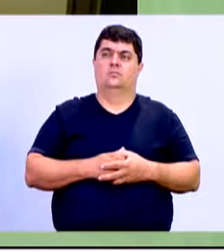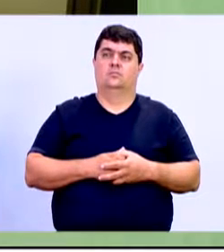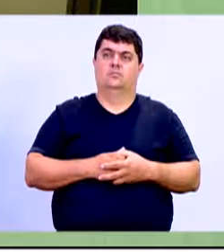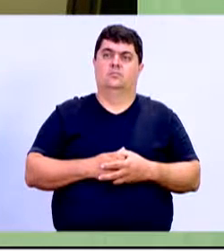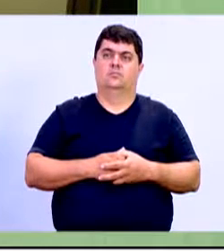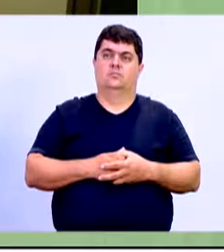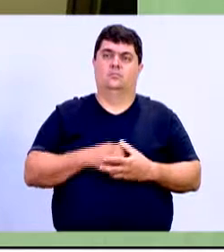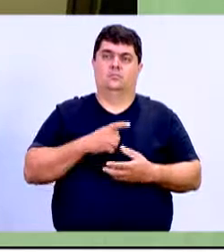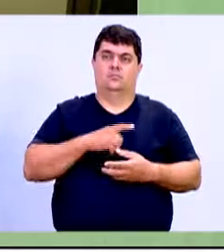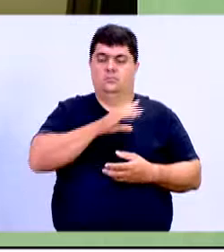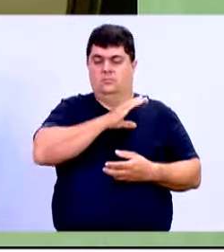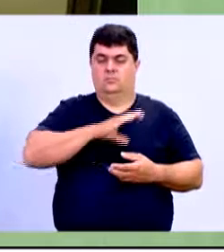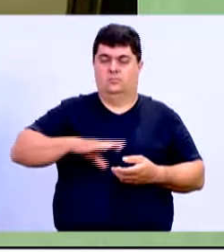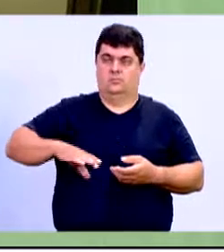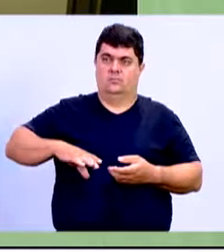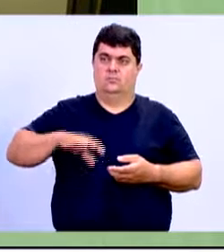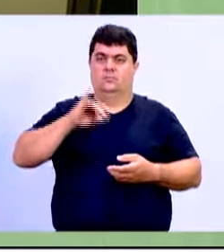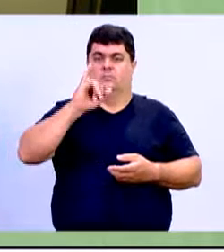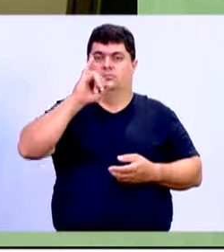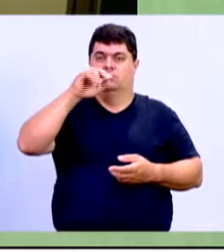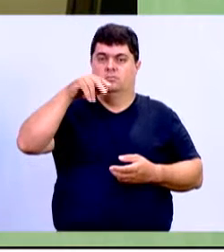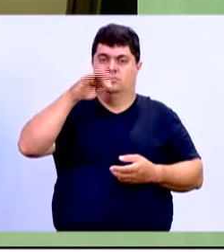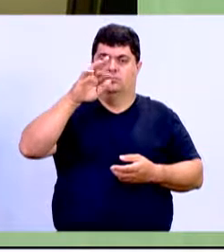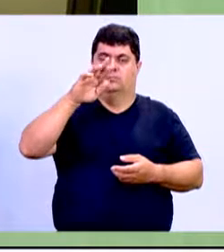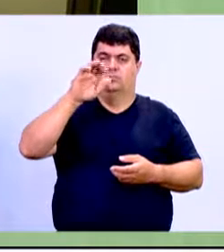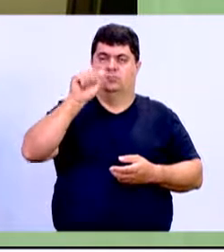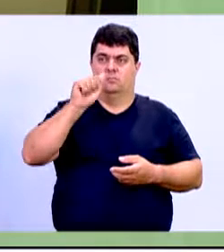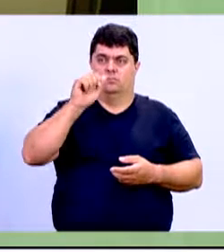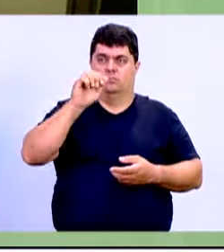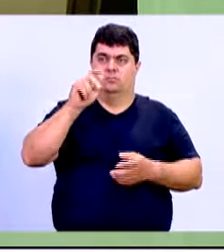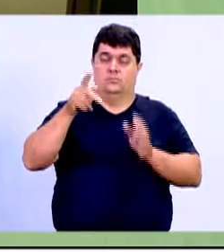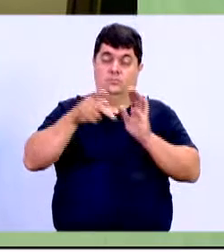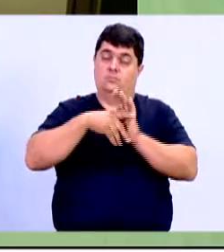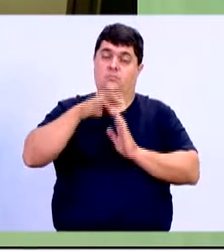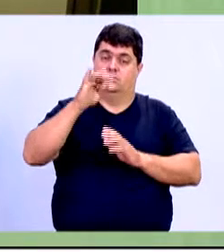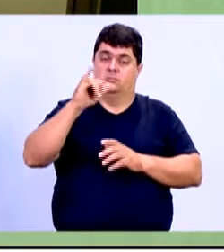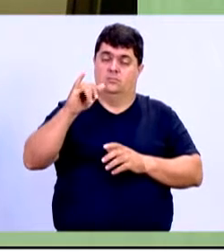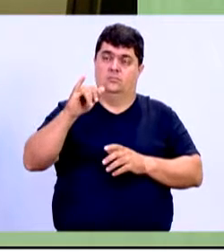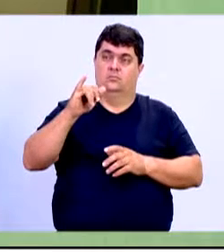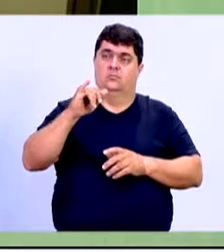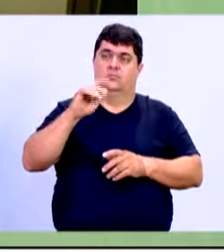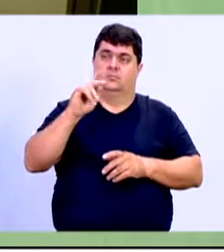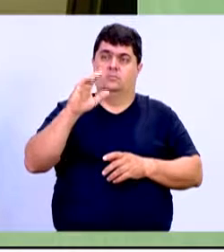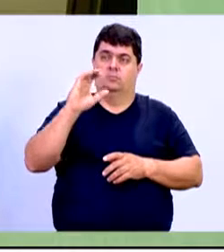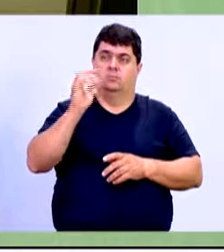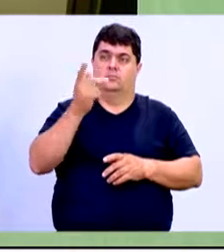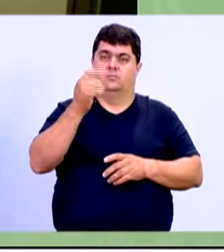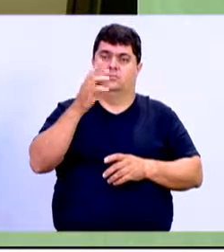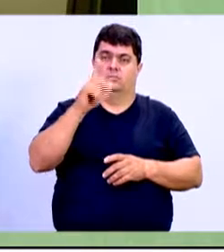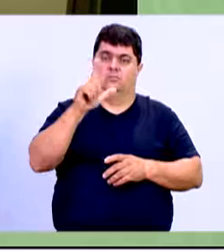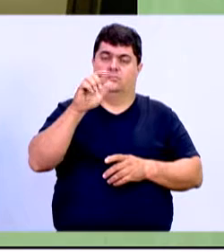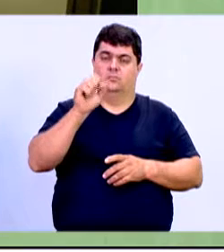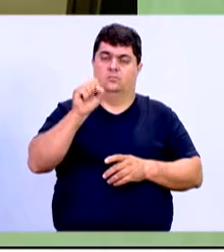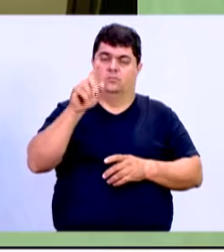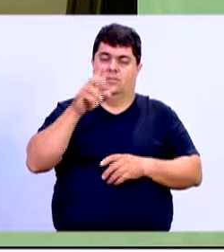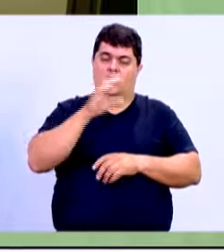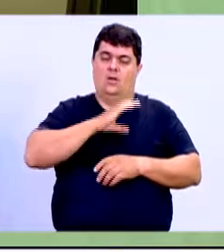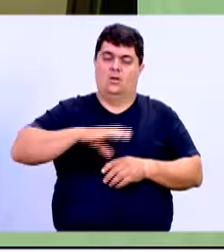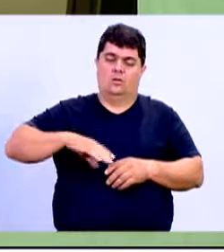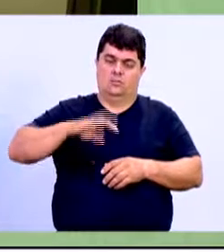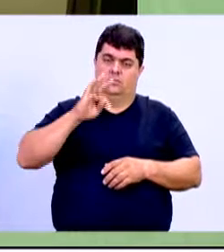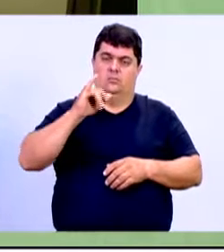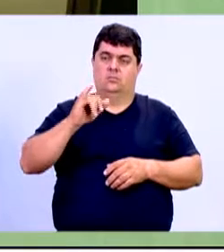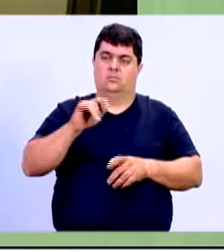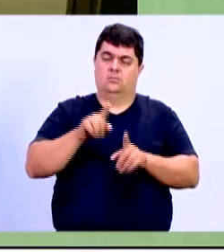Temos então daí a coordenadoria de infraestrutura de TI, né? E aí aqui o Charles, que é nosso coordenador de TI,